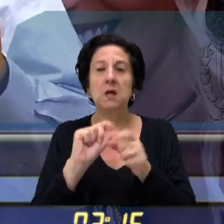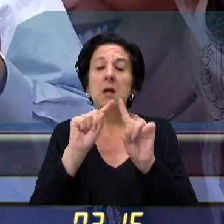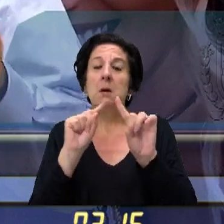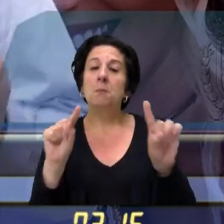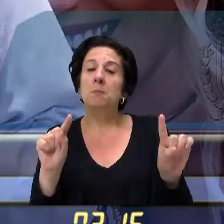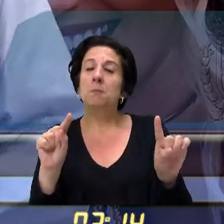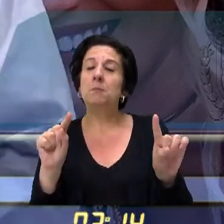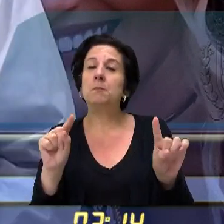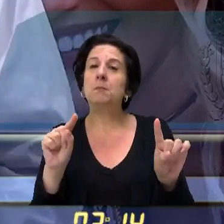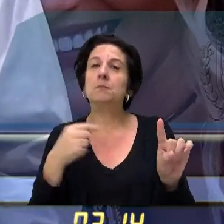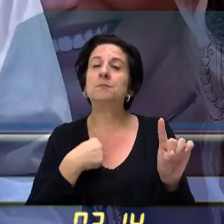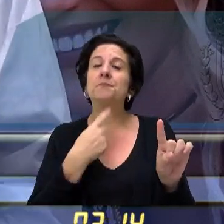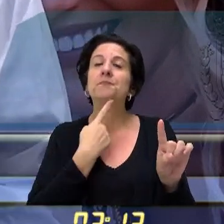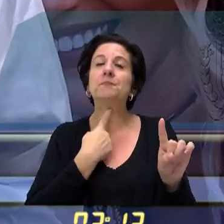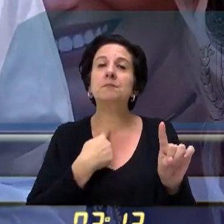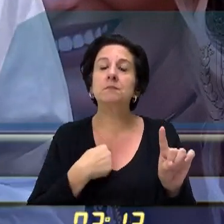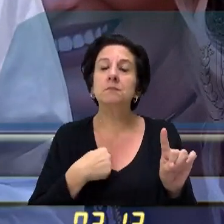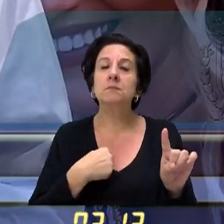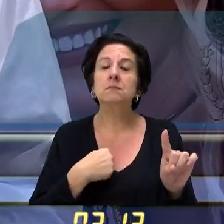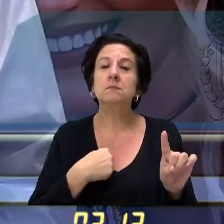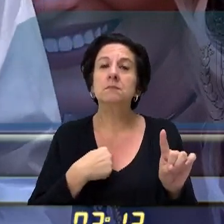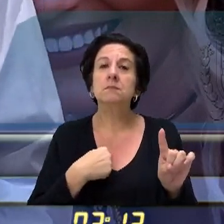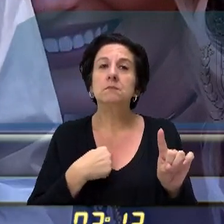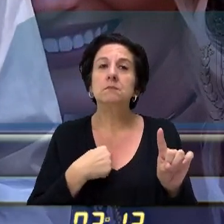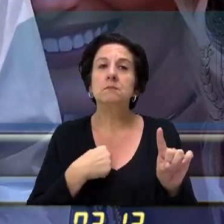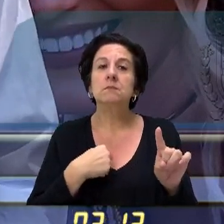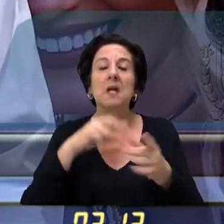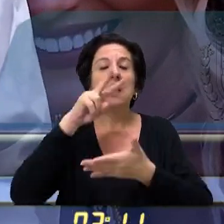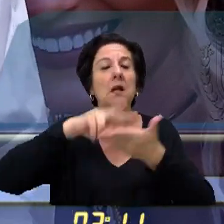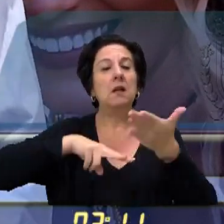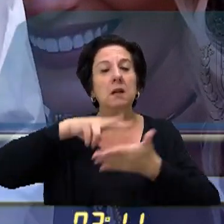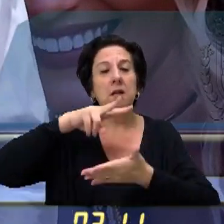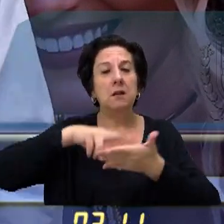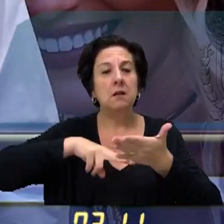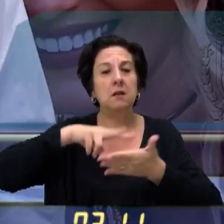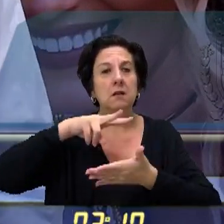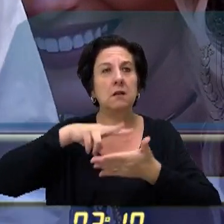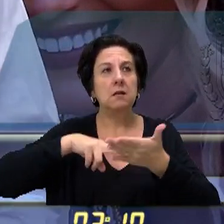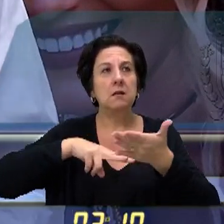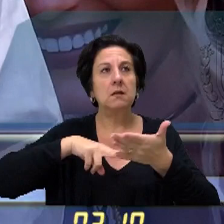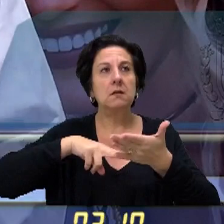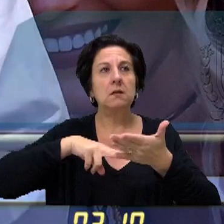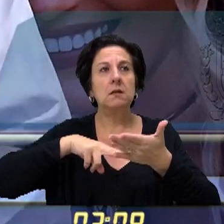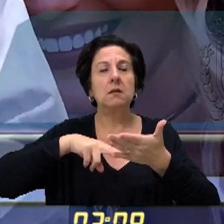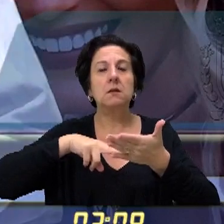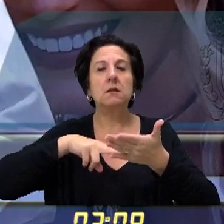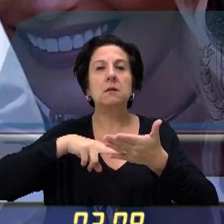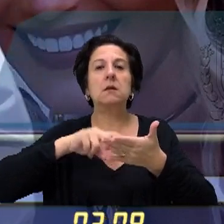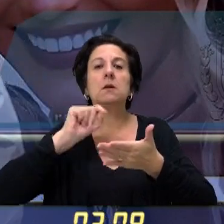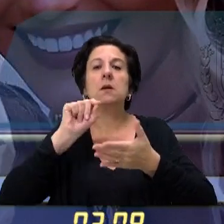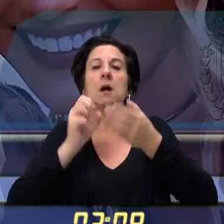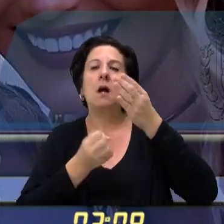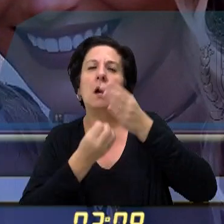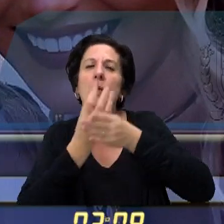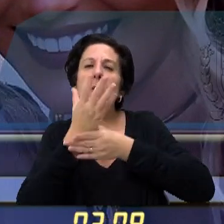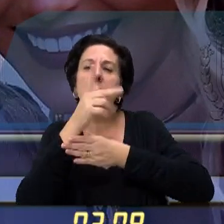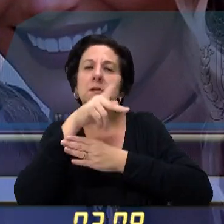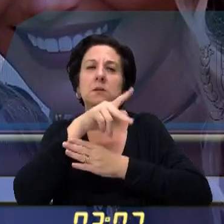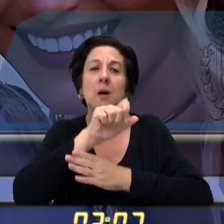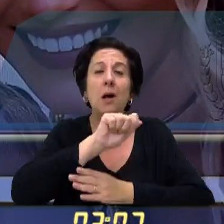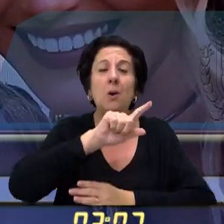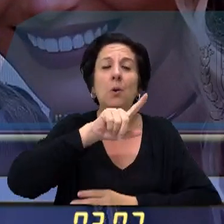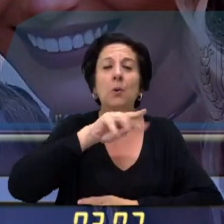Mas olha, eu gostaria de... Eu li as matérias dessas duas barbáries que aconteceram aqui em Alto